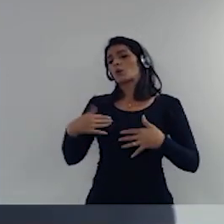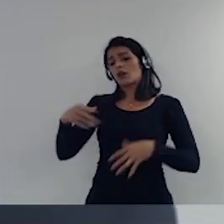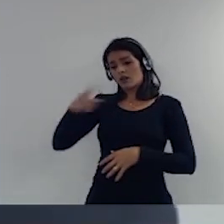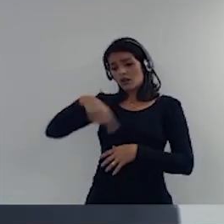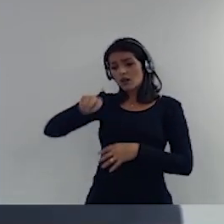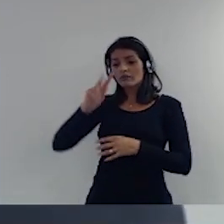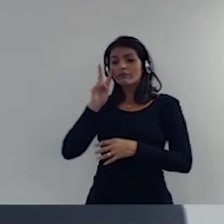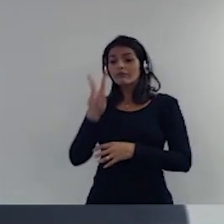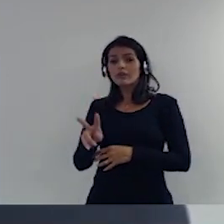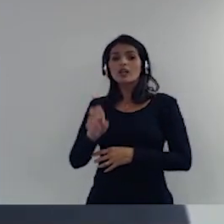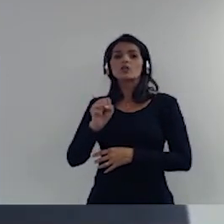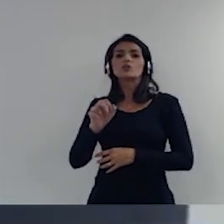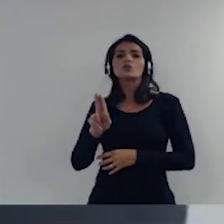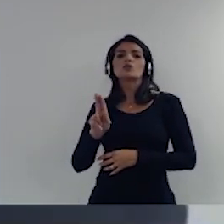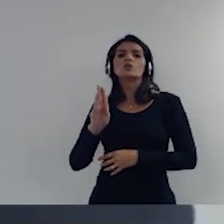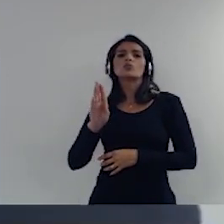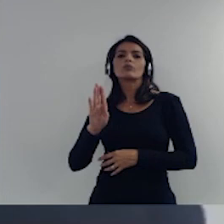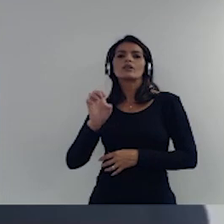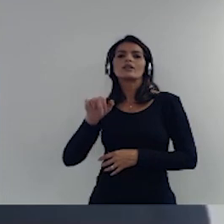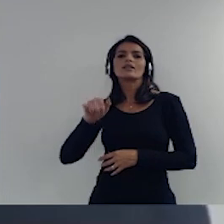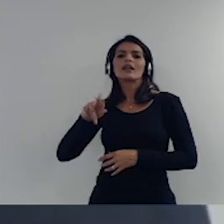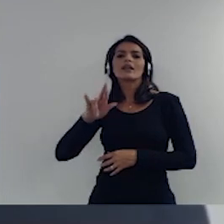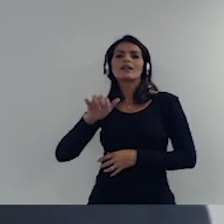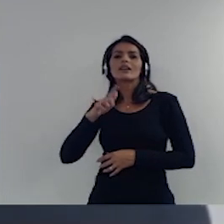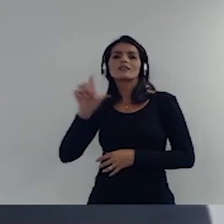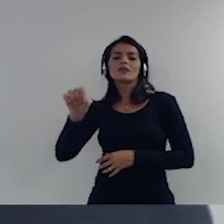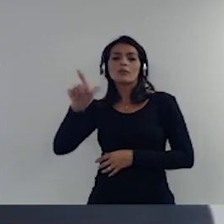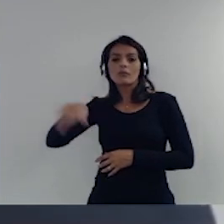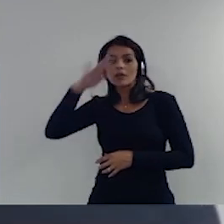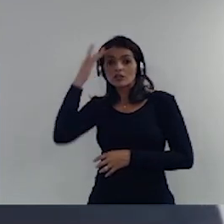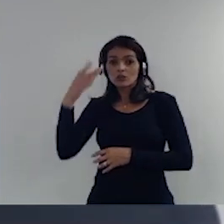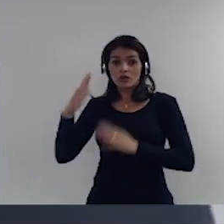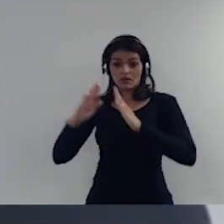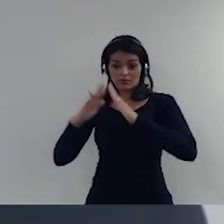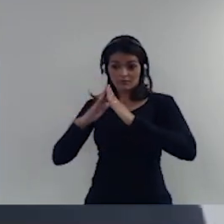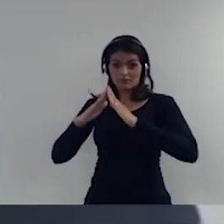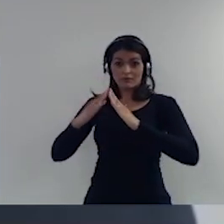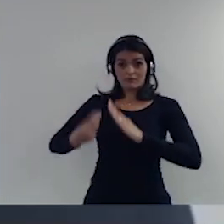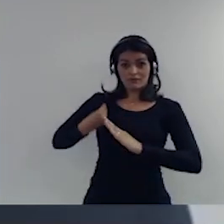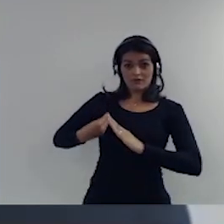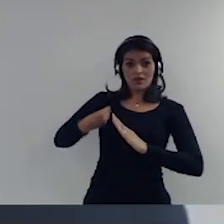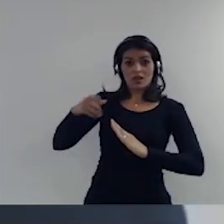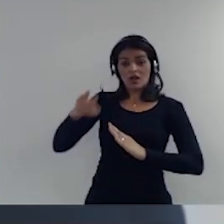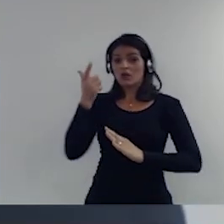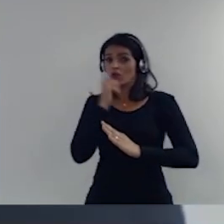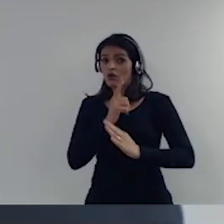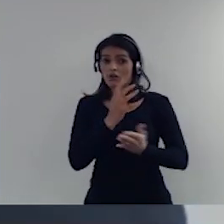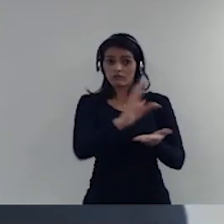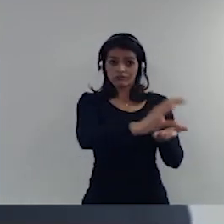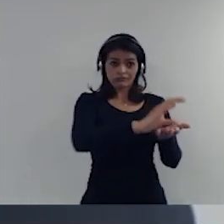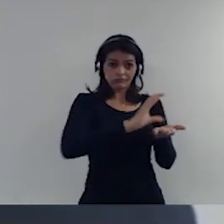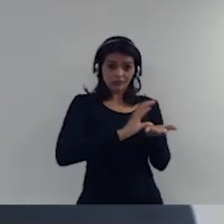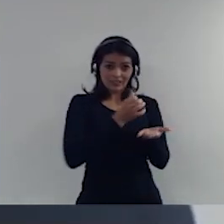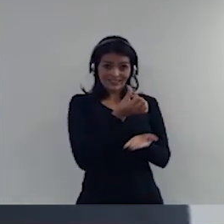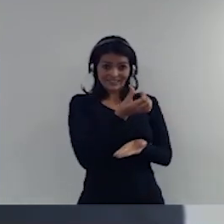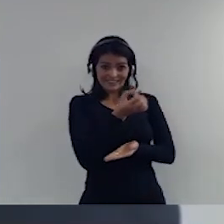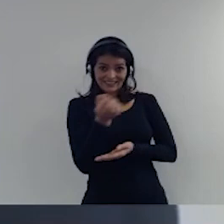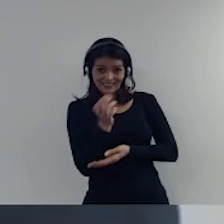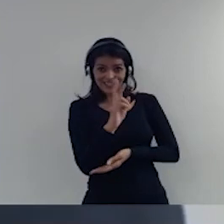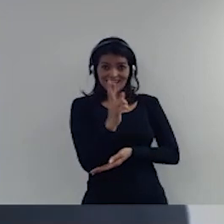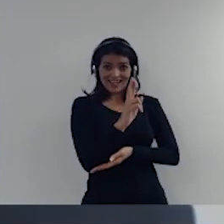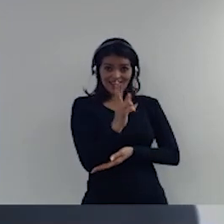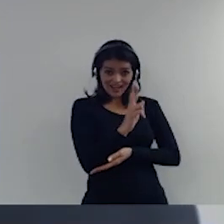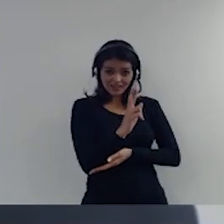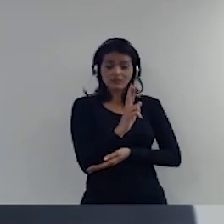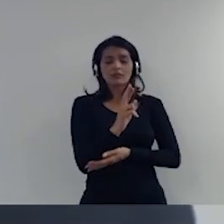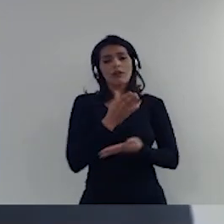esse caso de subintegração, porque a pessoa em situação de rua, por exemplo, para ter acesso ao auxílio emergencial, que foi uma política